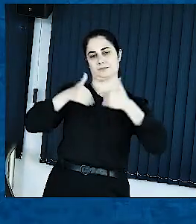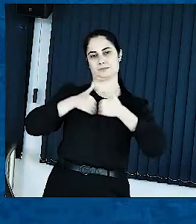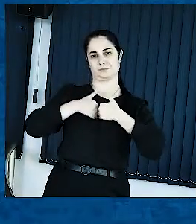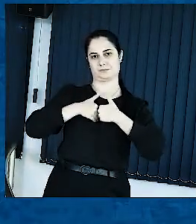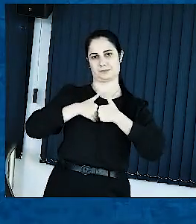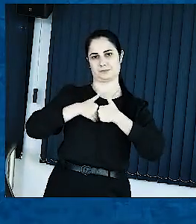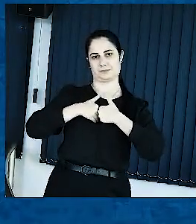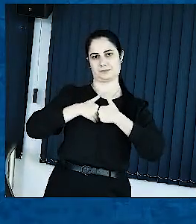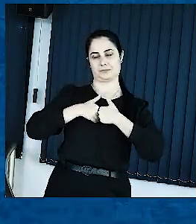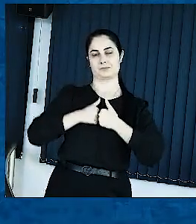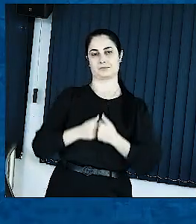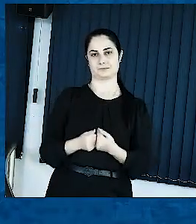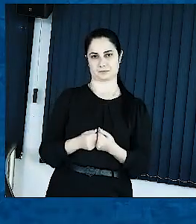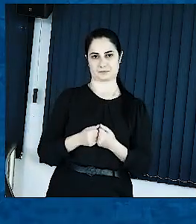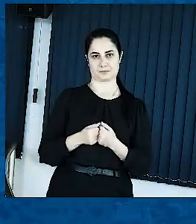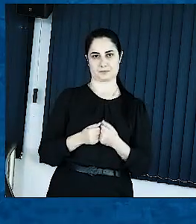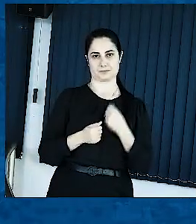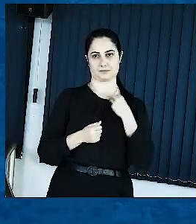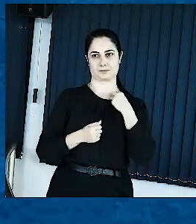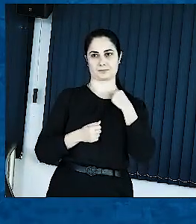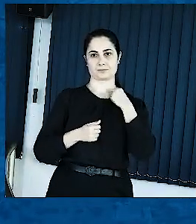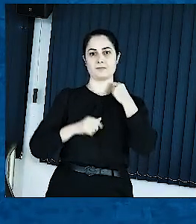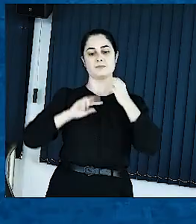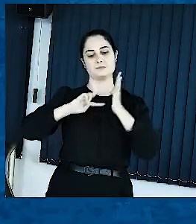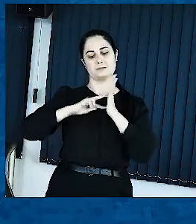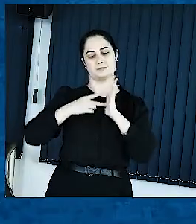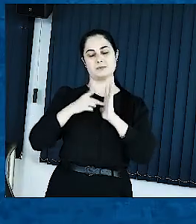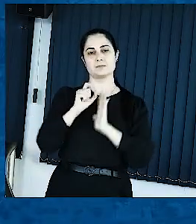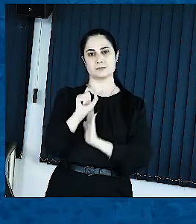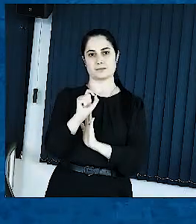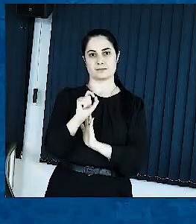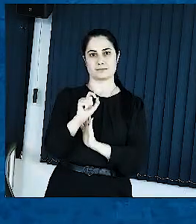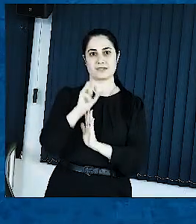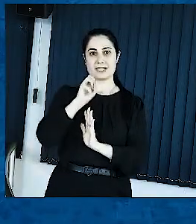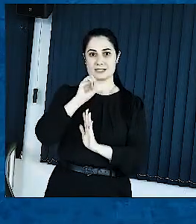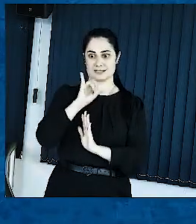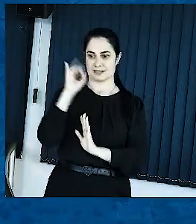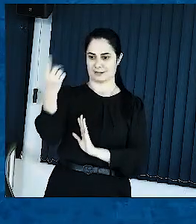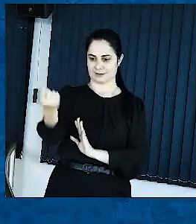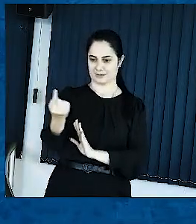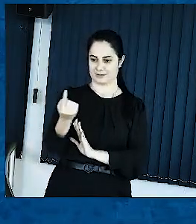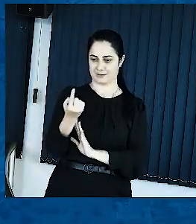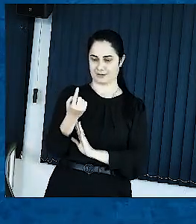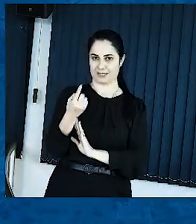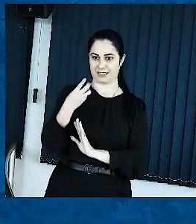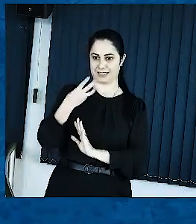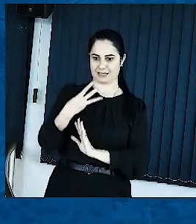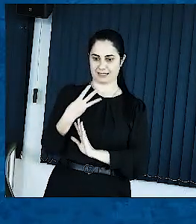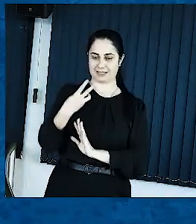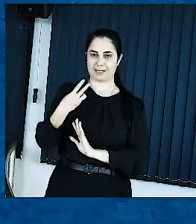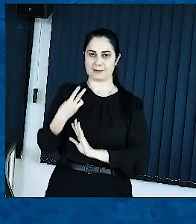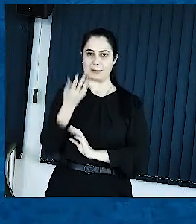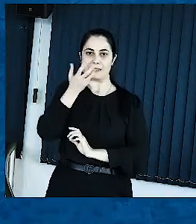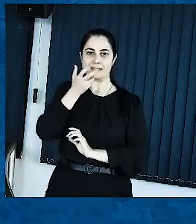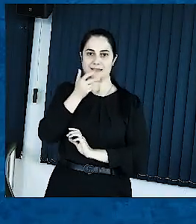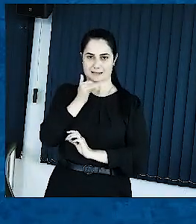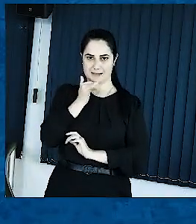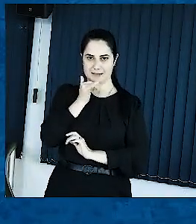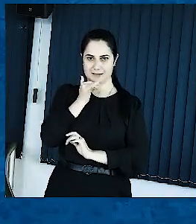estão no espectro. Isso significa que se eu atender 32